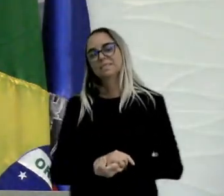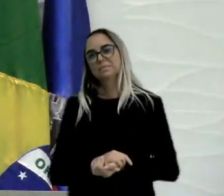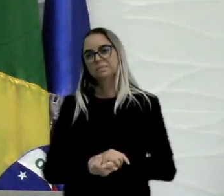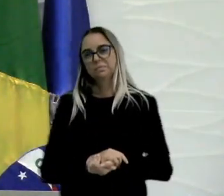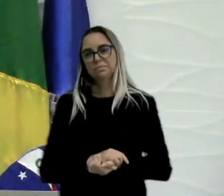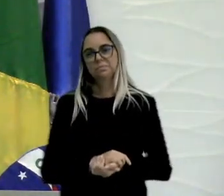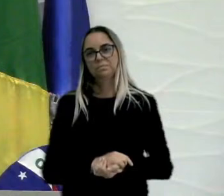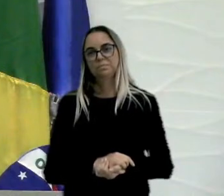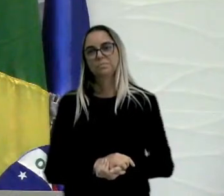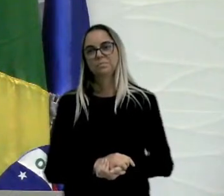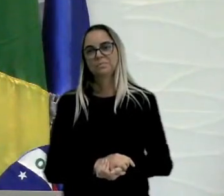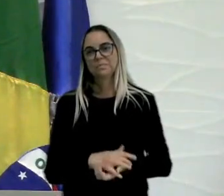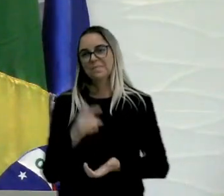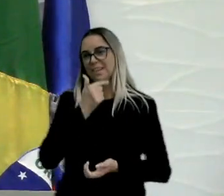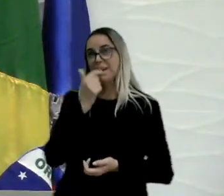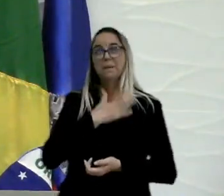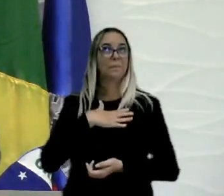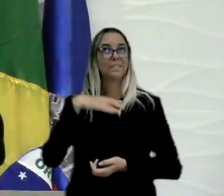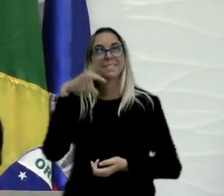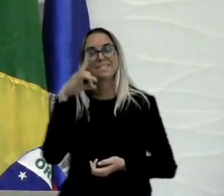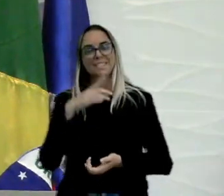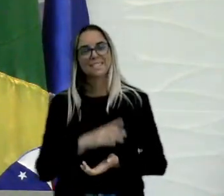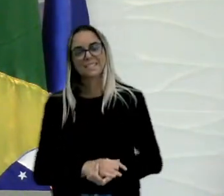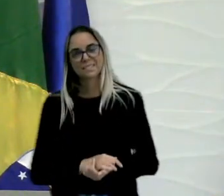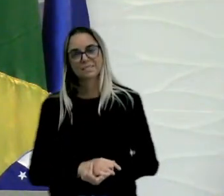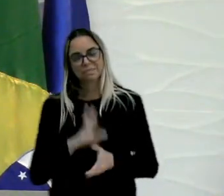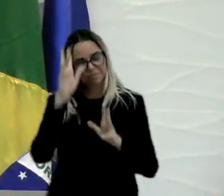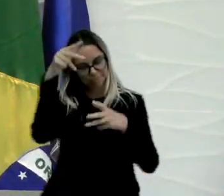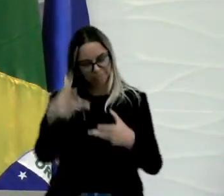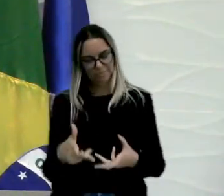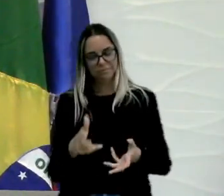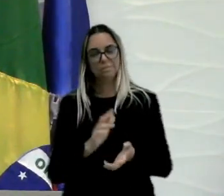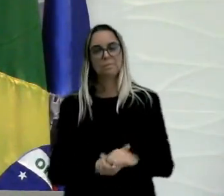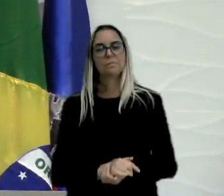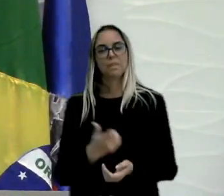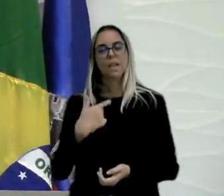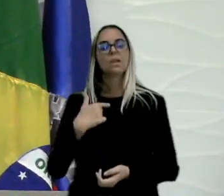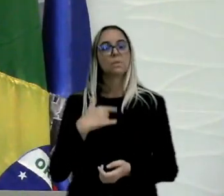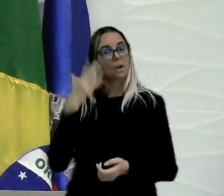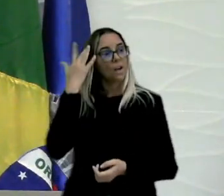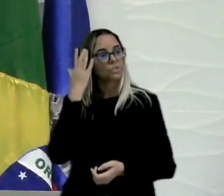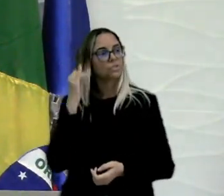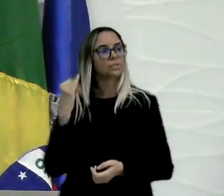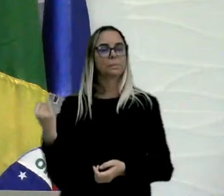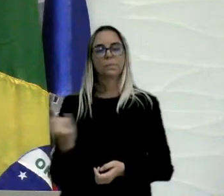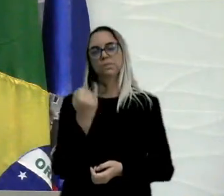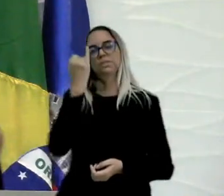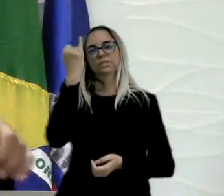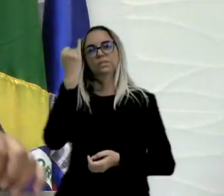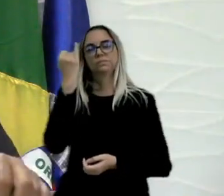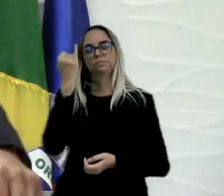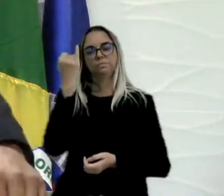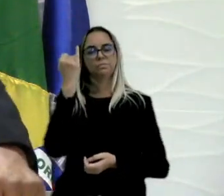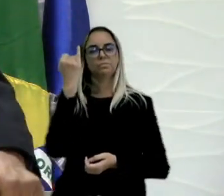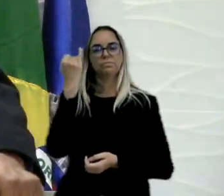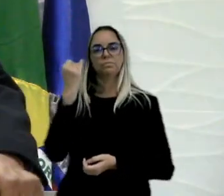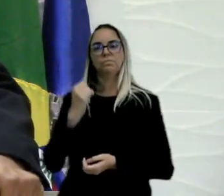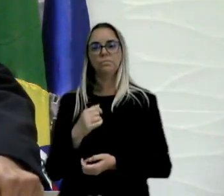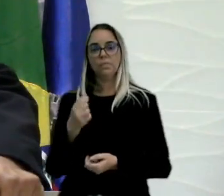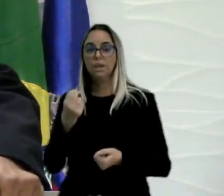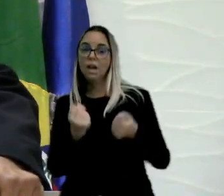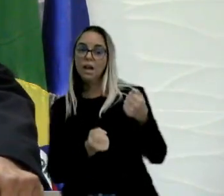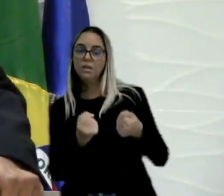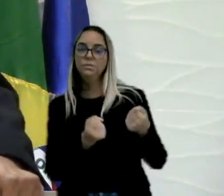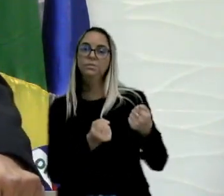ol meu Deus do céu belezaa ol eu acho muito importante esses esses